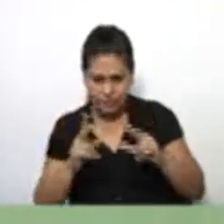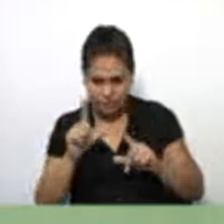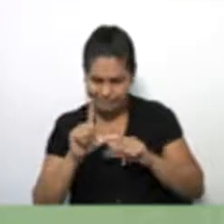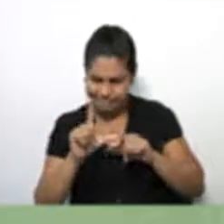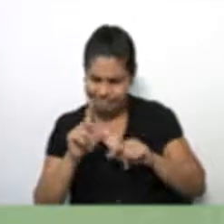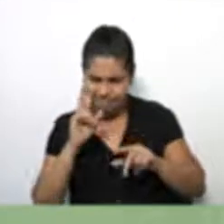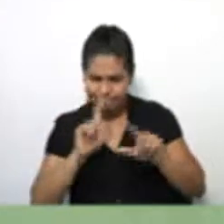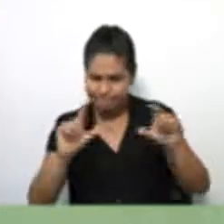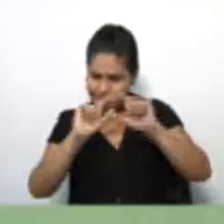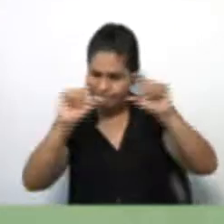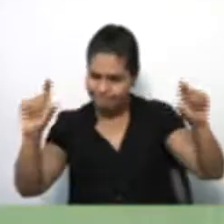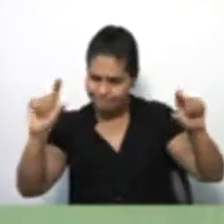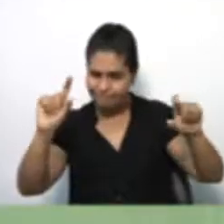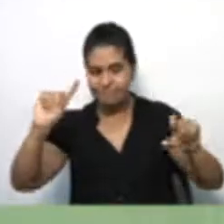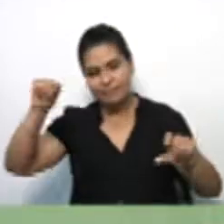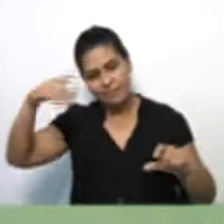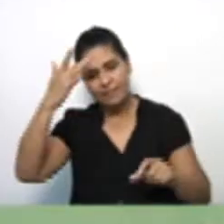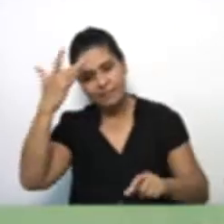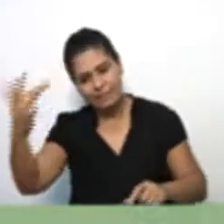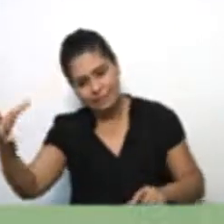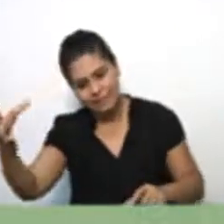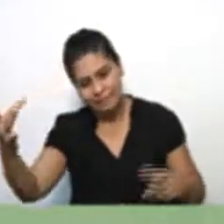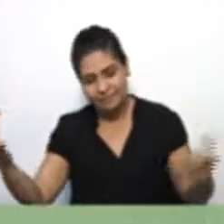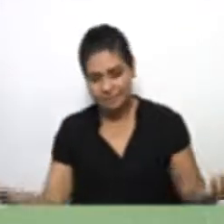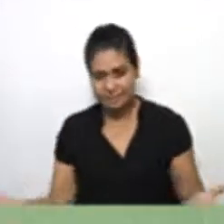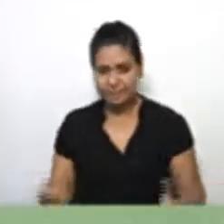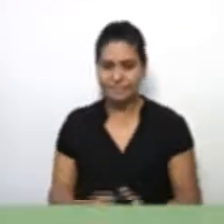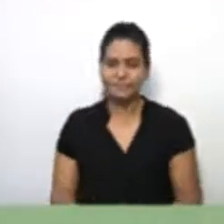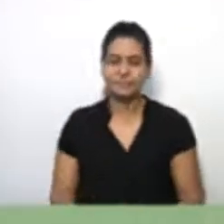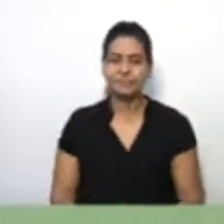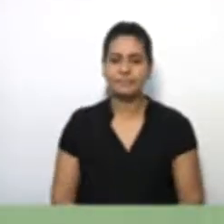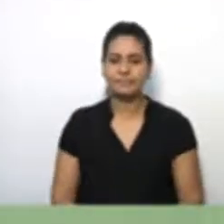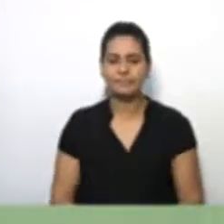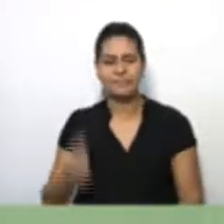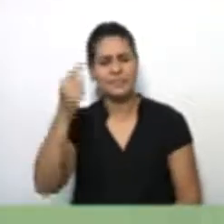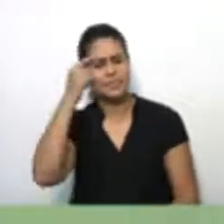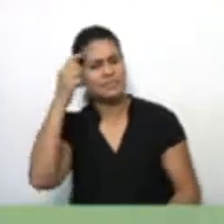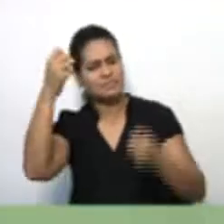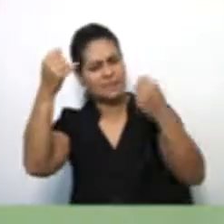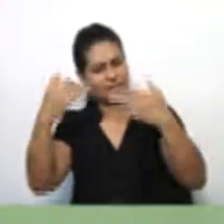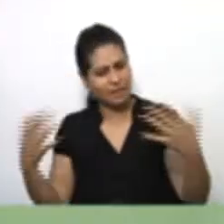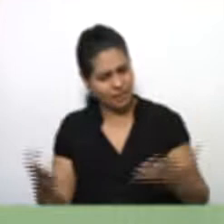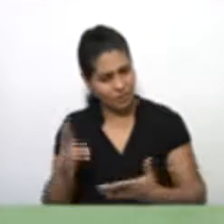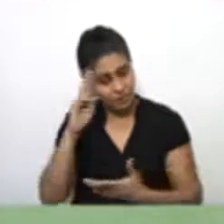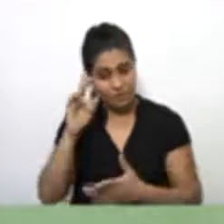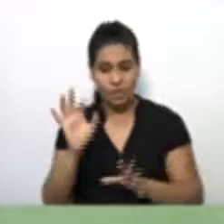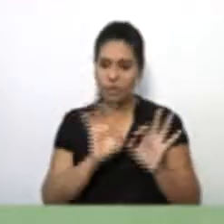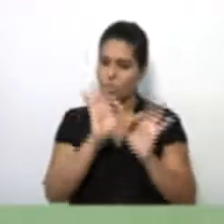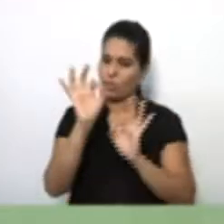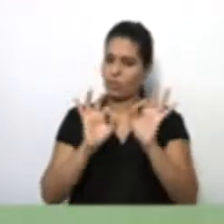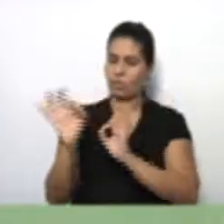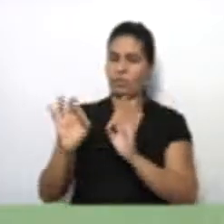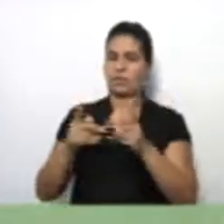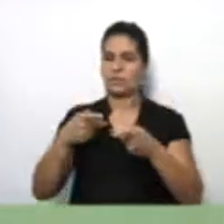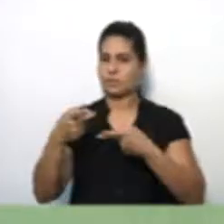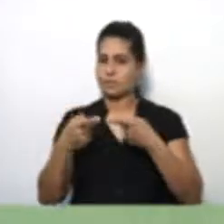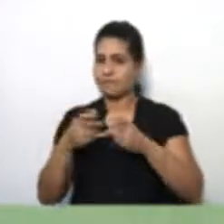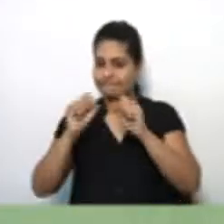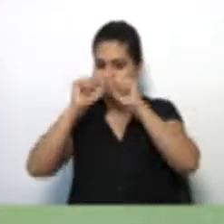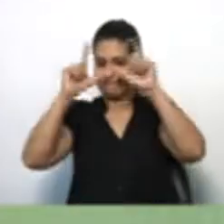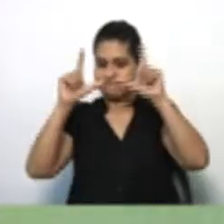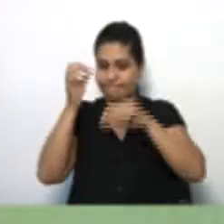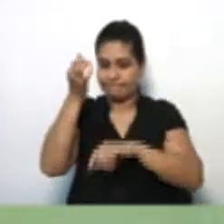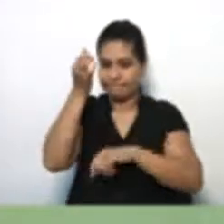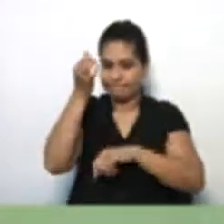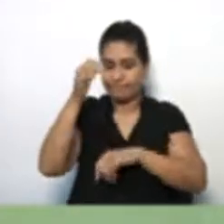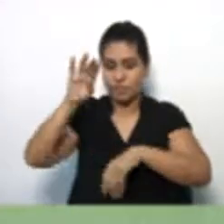O resultado quando? Amanhã, né? É aquela história que eu te falei, você vai se programar para acordar às 5 para poder